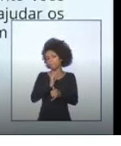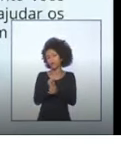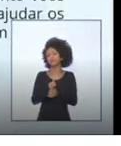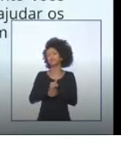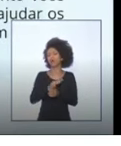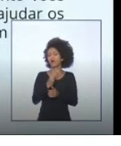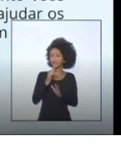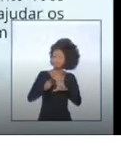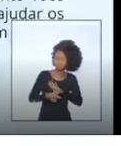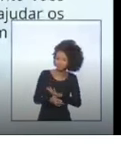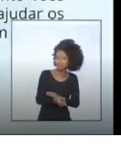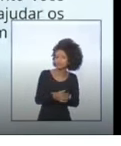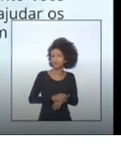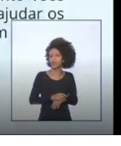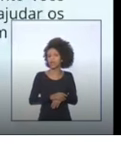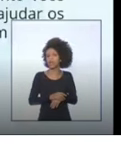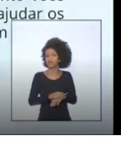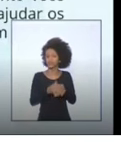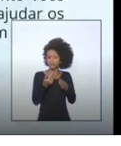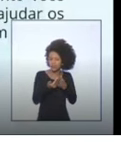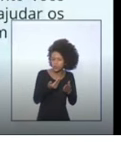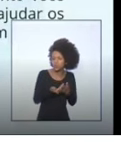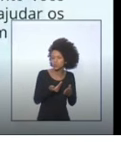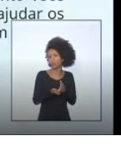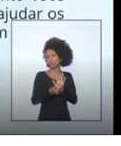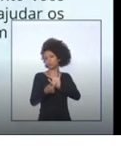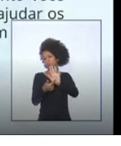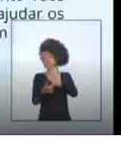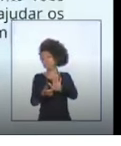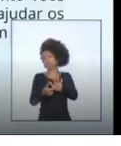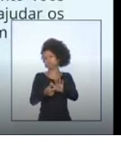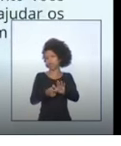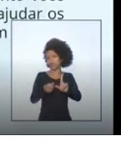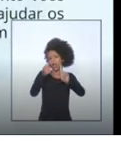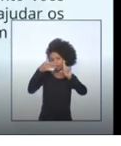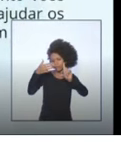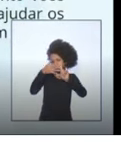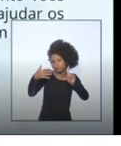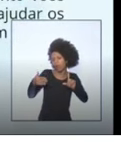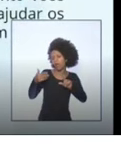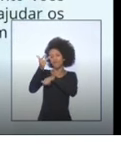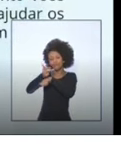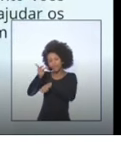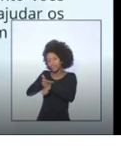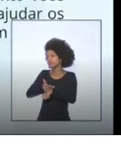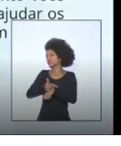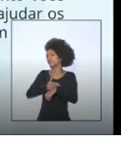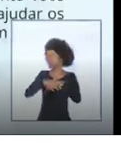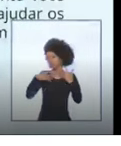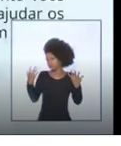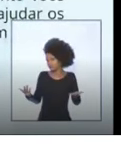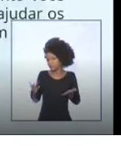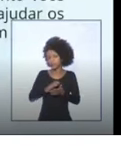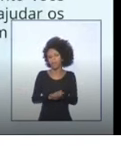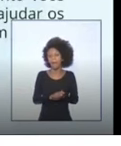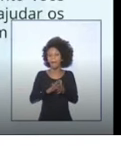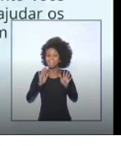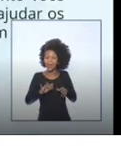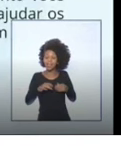fundo, trazendo alguns estudos de caso, né, como a história em quadrinhos, como também o vídeo, mas temos que falar da